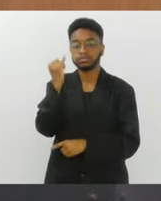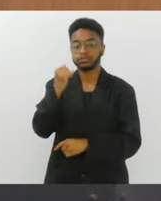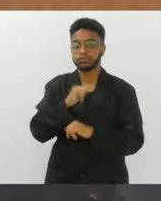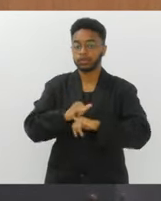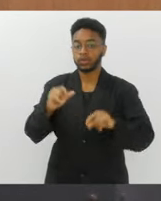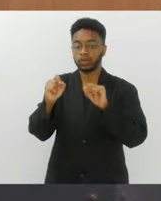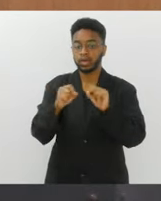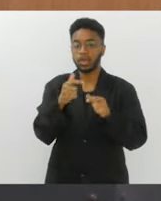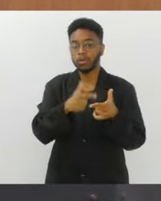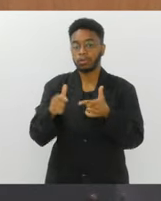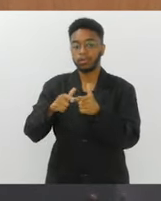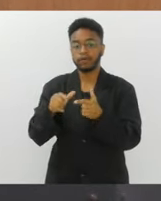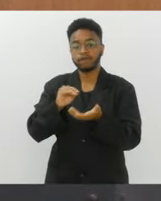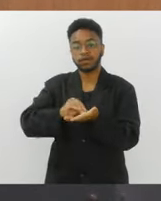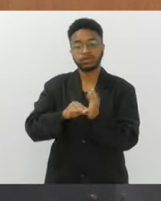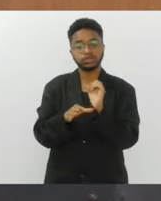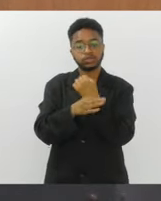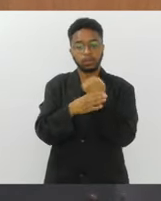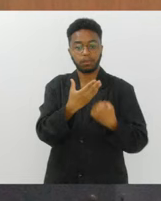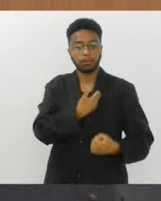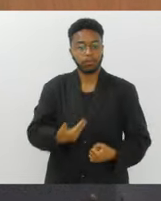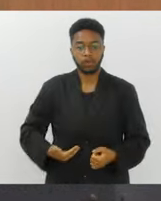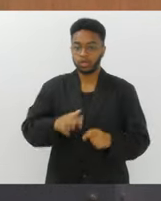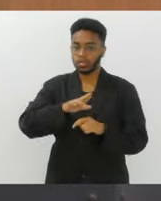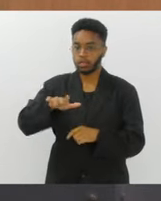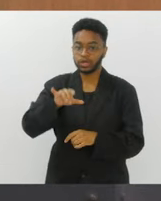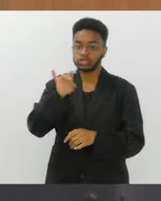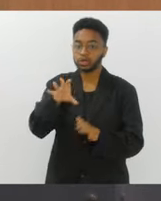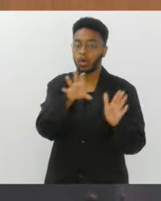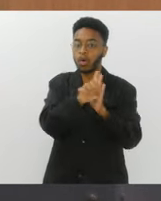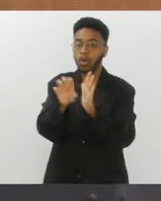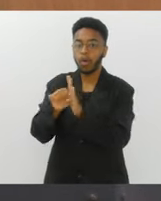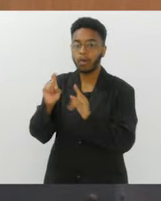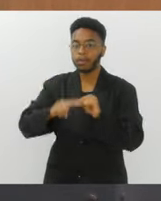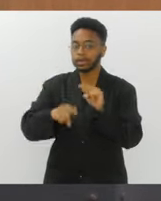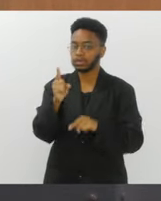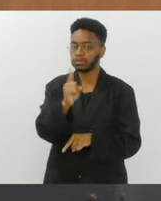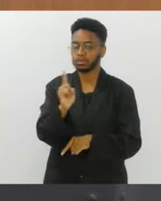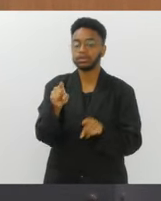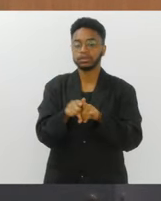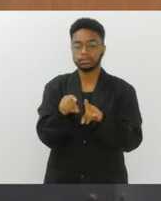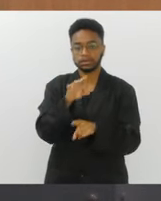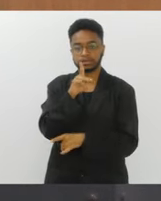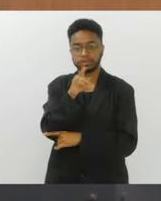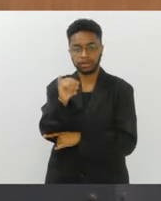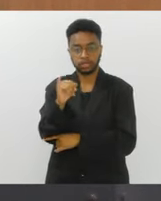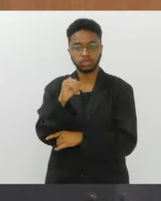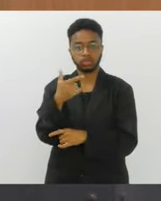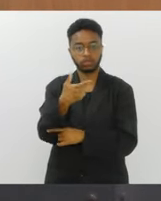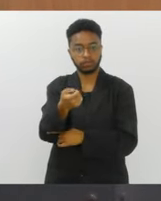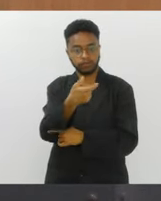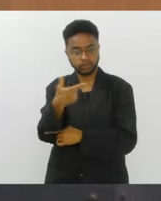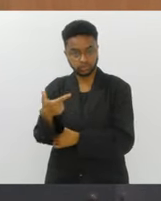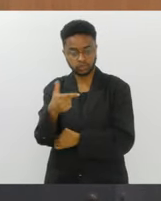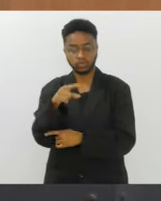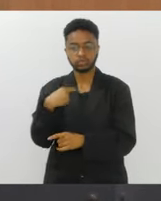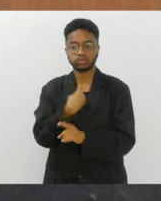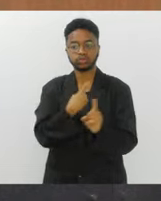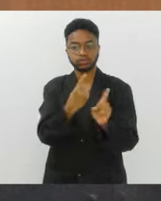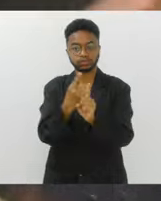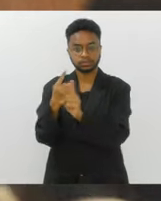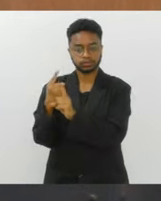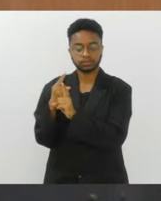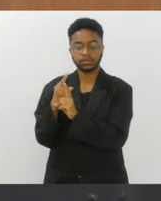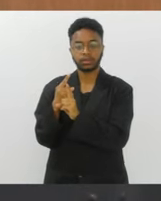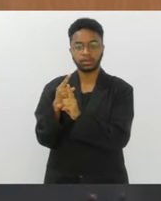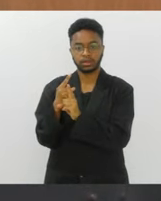segurança pública nos trens não é só um problema de roubo de fio, não. Pelo contrário, nessa CPI de 2022, inclusive,